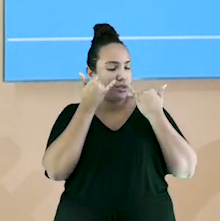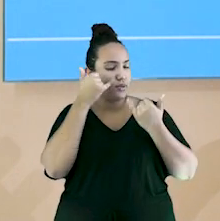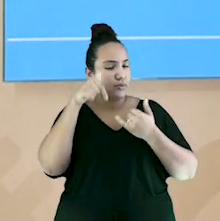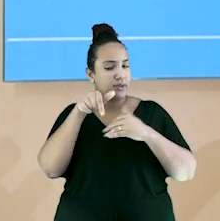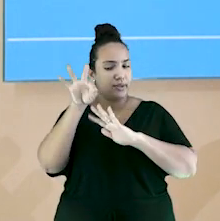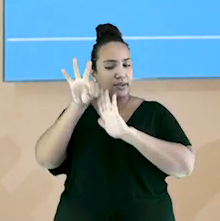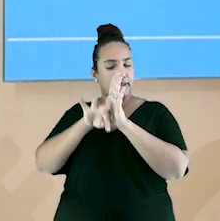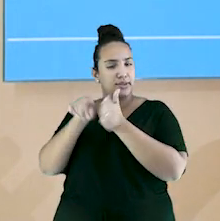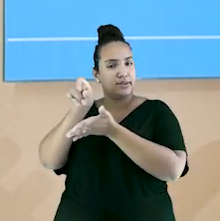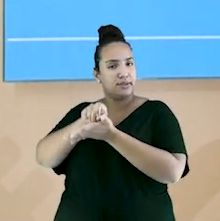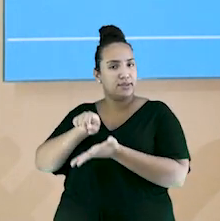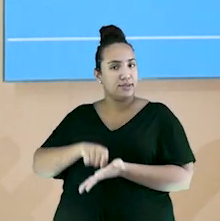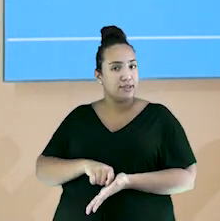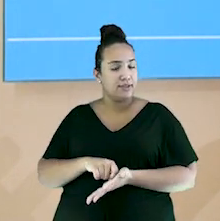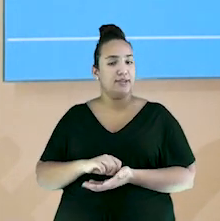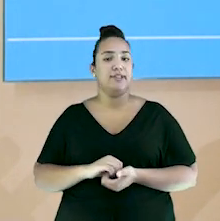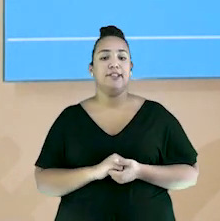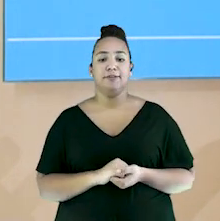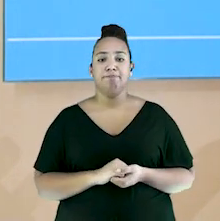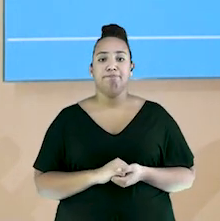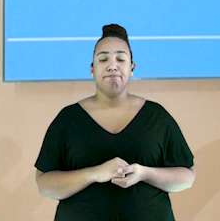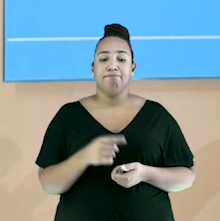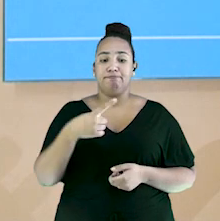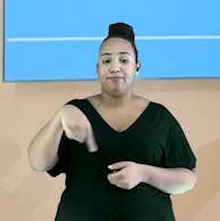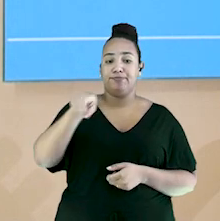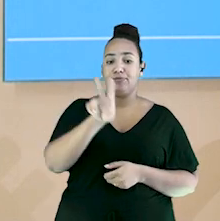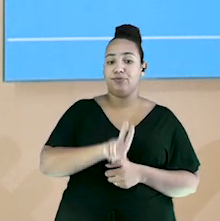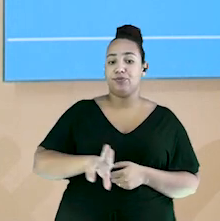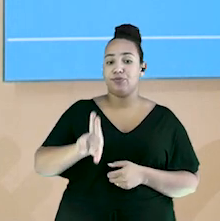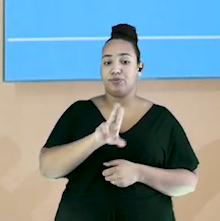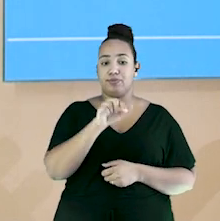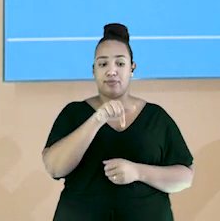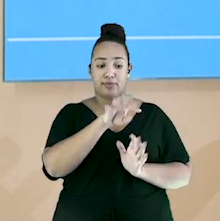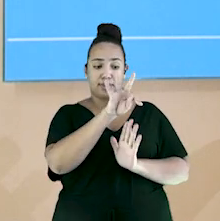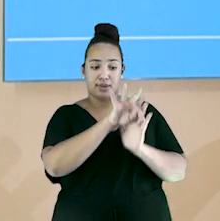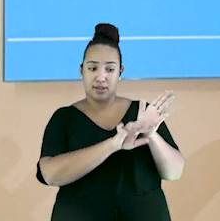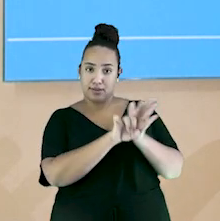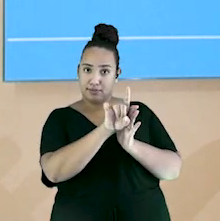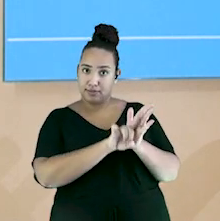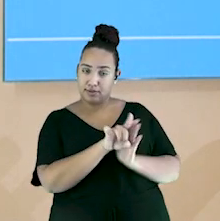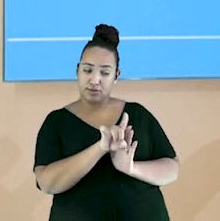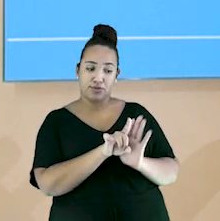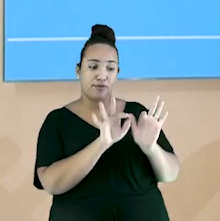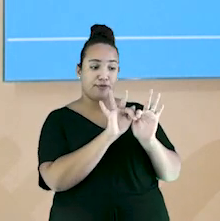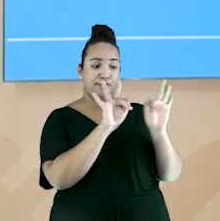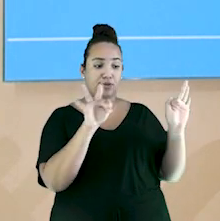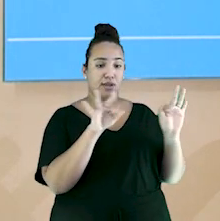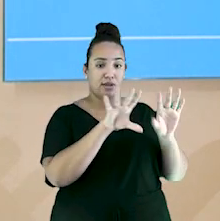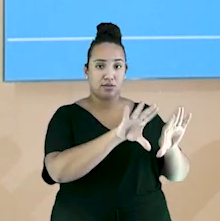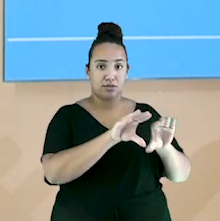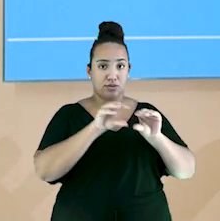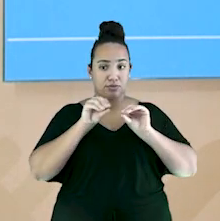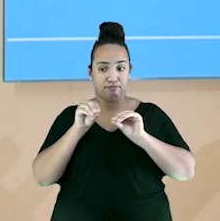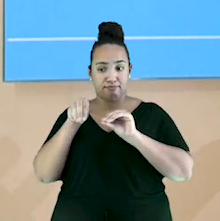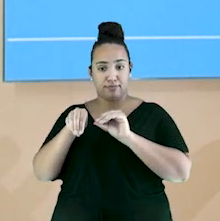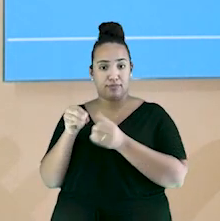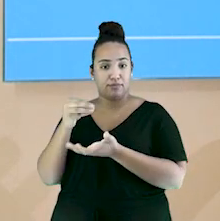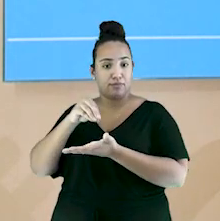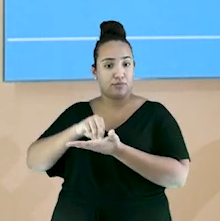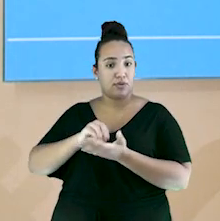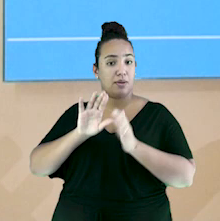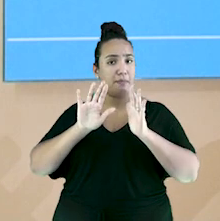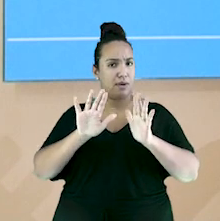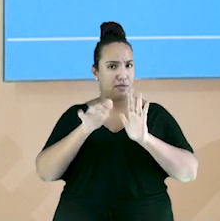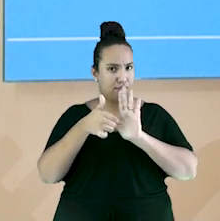boas informações para ajudar na escrita do texto? Vocês utilizaram trecho dos textos pesquisados para escrever os seus